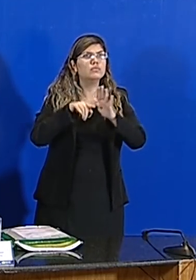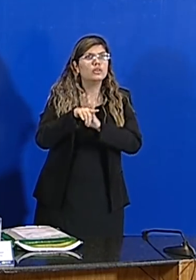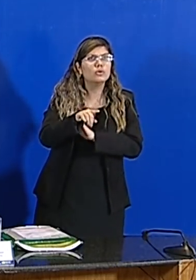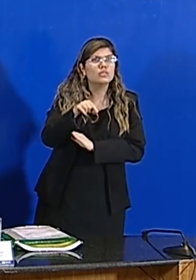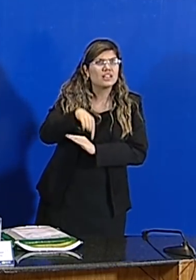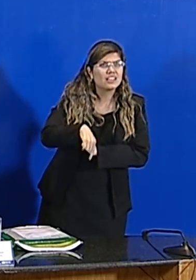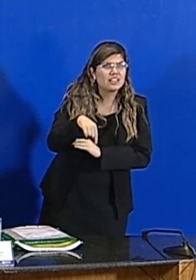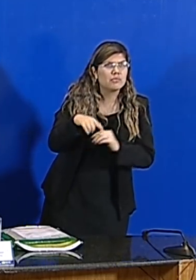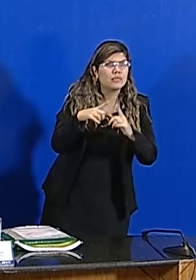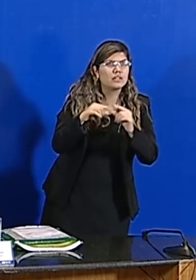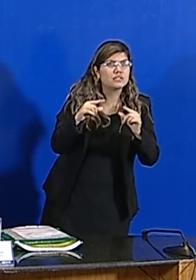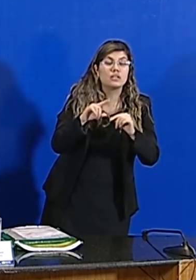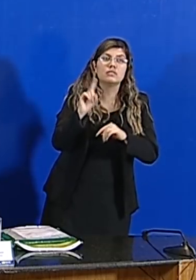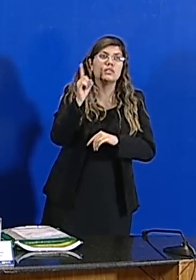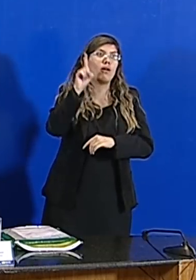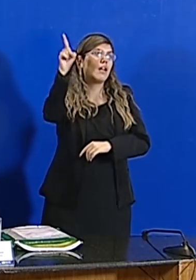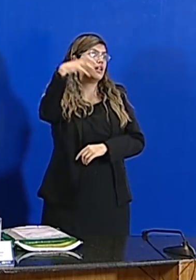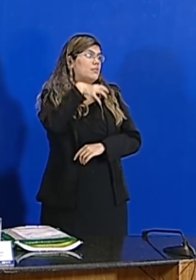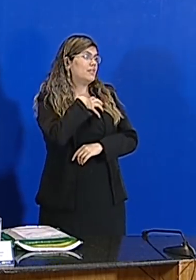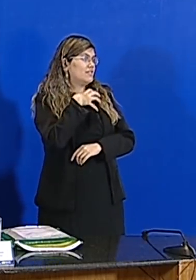Sobradinho aqui? Não, não, não. A Bahia.